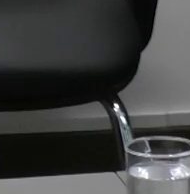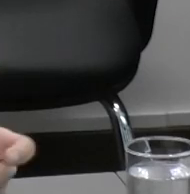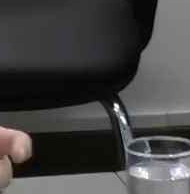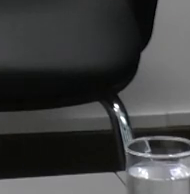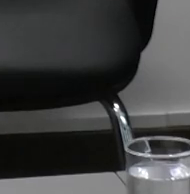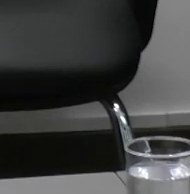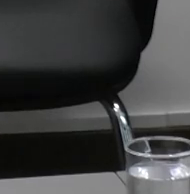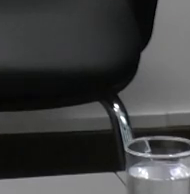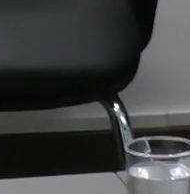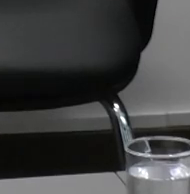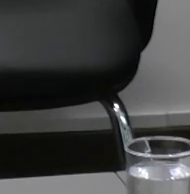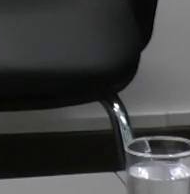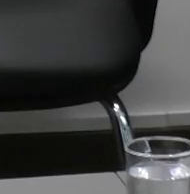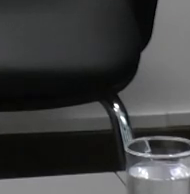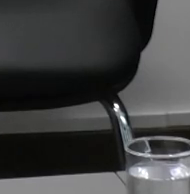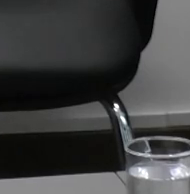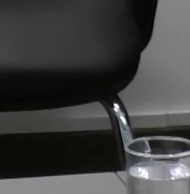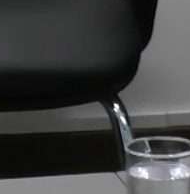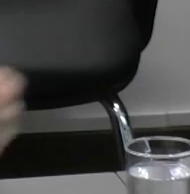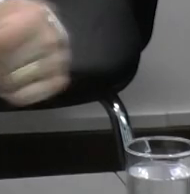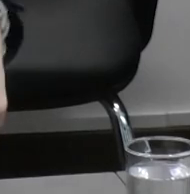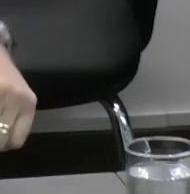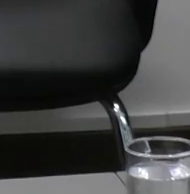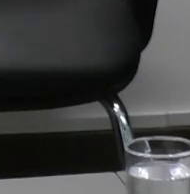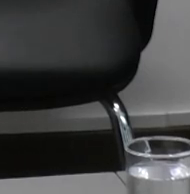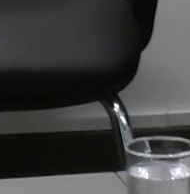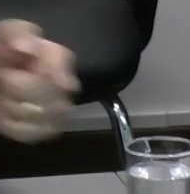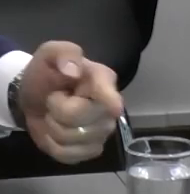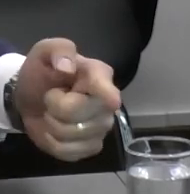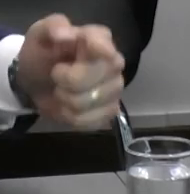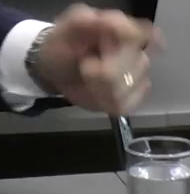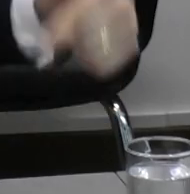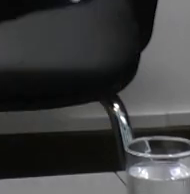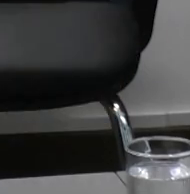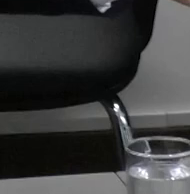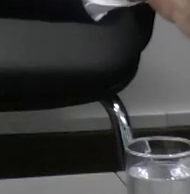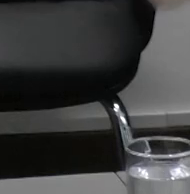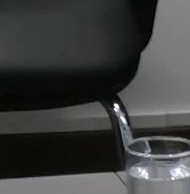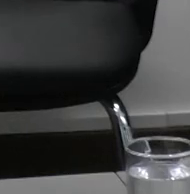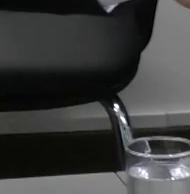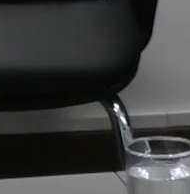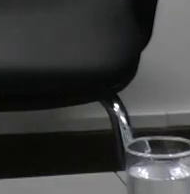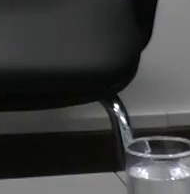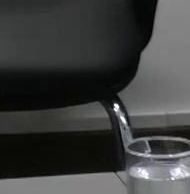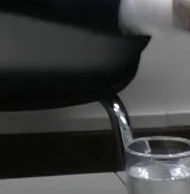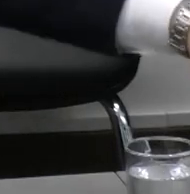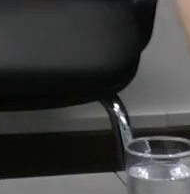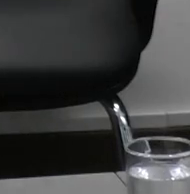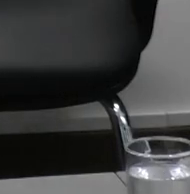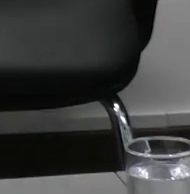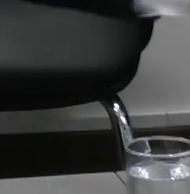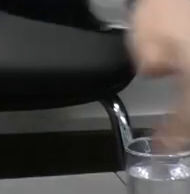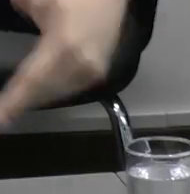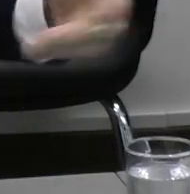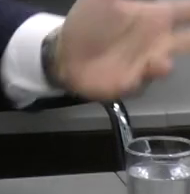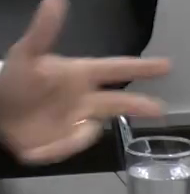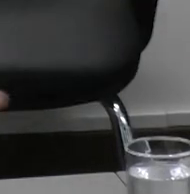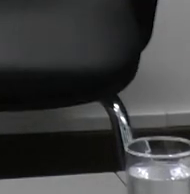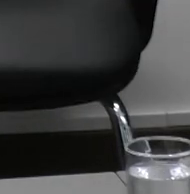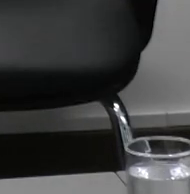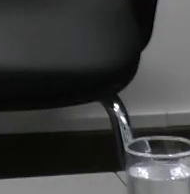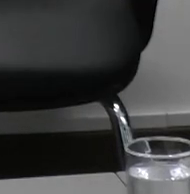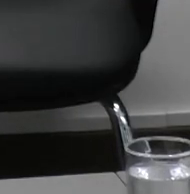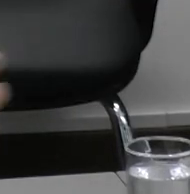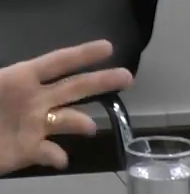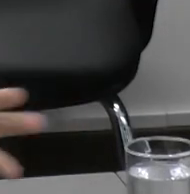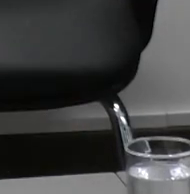de competências e autoridades. E até brinco, se o cara roubou fora, a polícia está perseguindo, pulou o muro, é outra polícia, mergulhou na água, é outra polícia. Ou